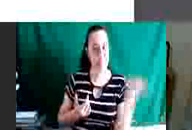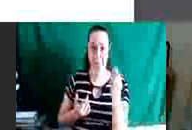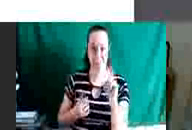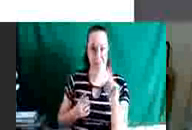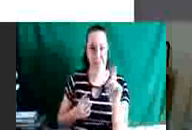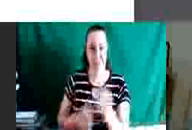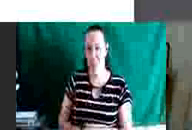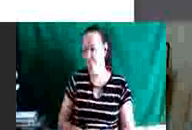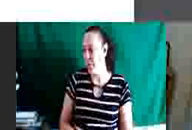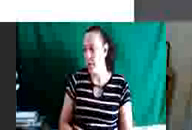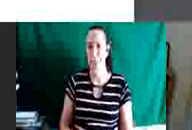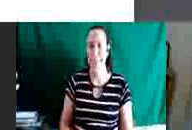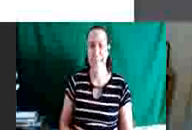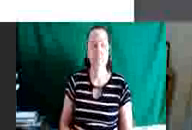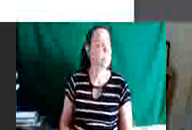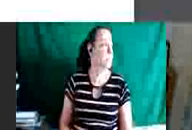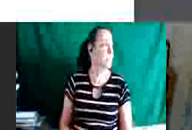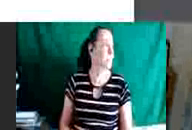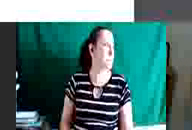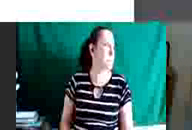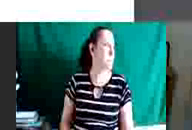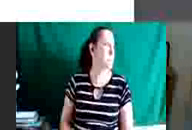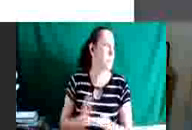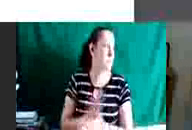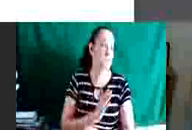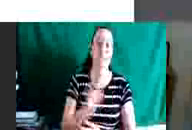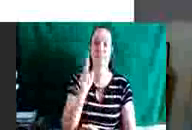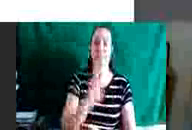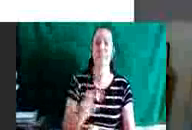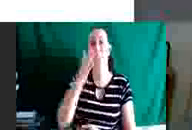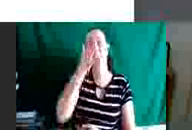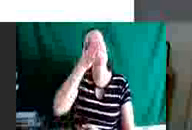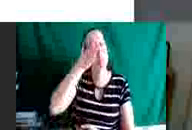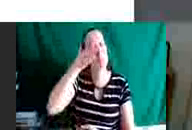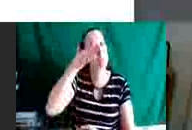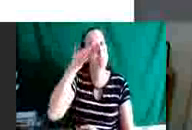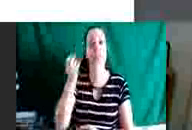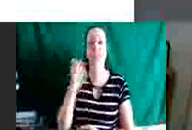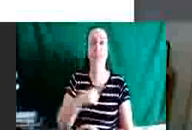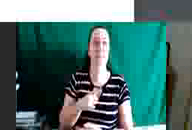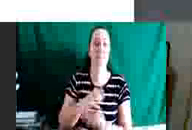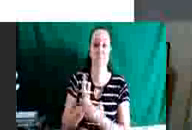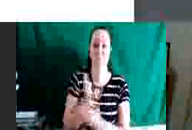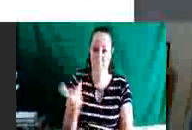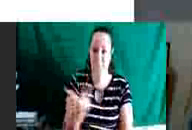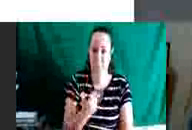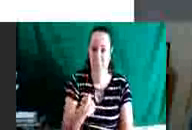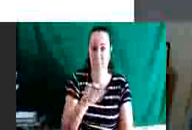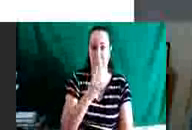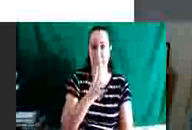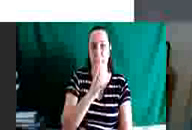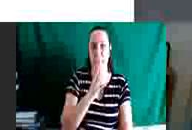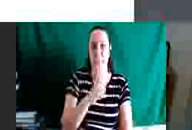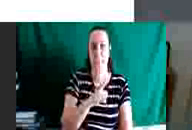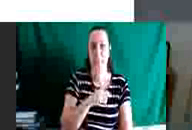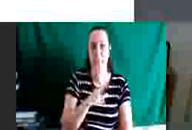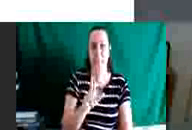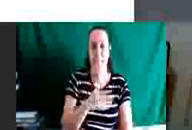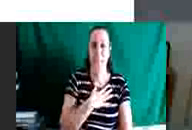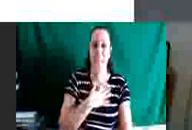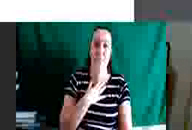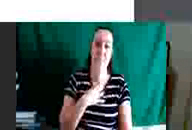e qual é o impacto no negócio, né? Então, aí você pega um exemplo, aqui, ó. Você tem qual é o meu risco,